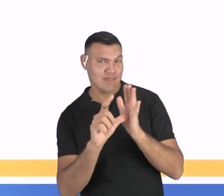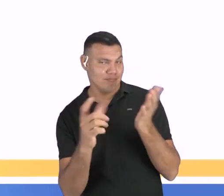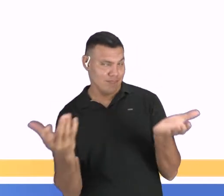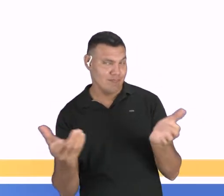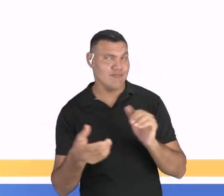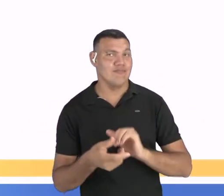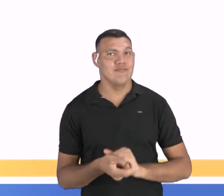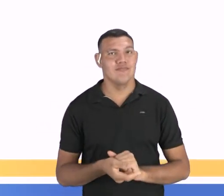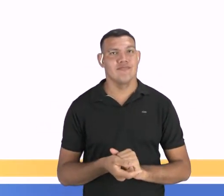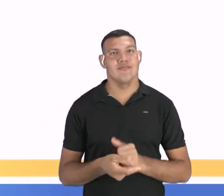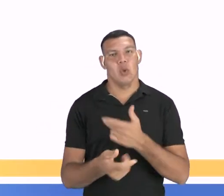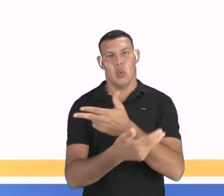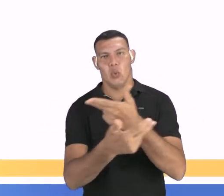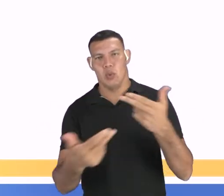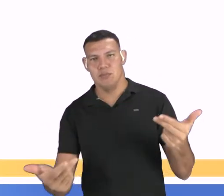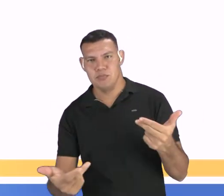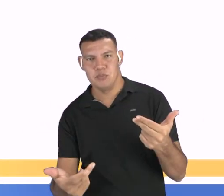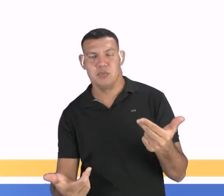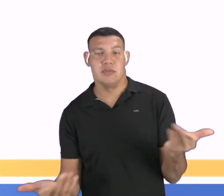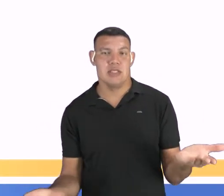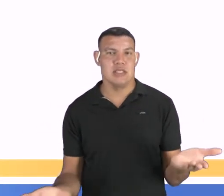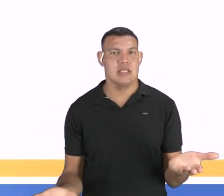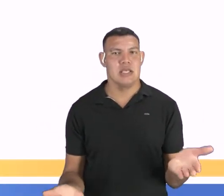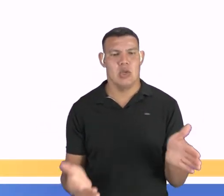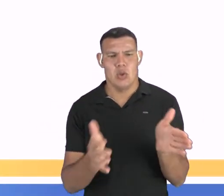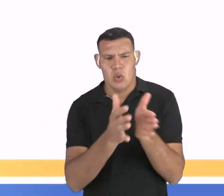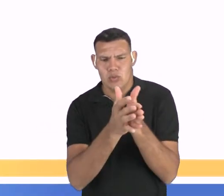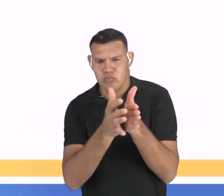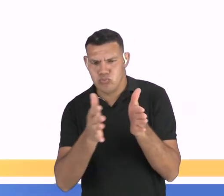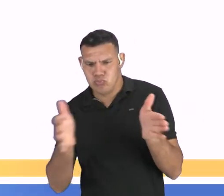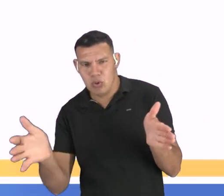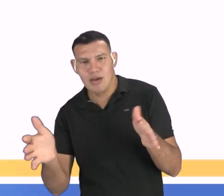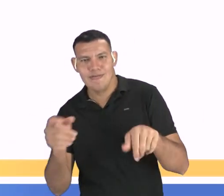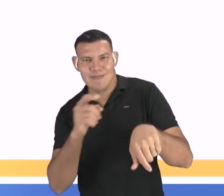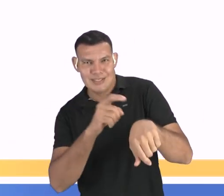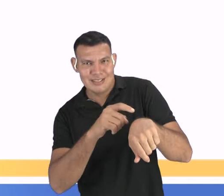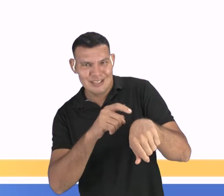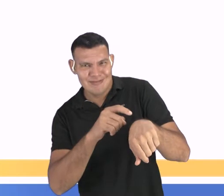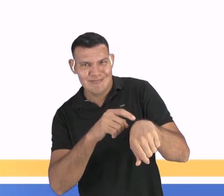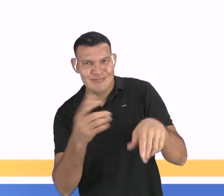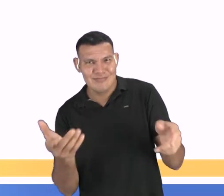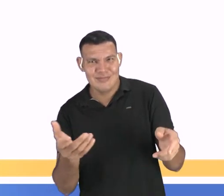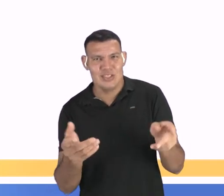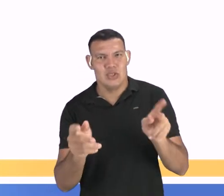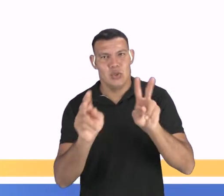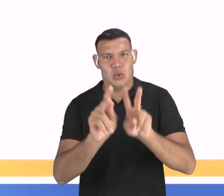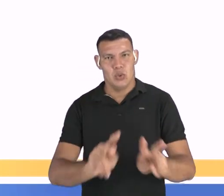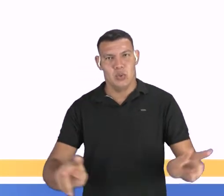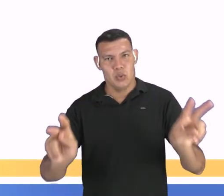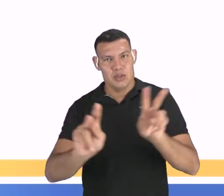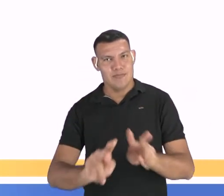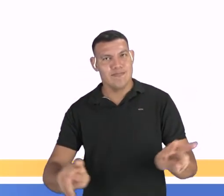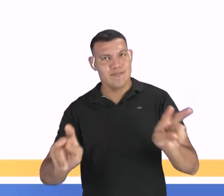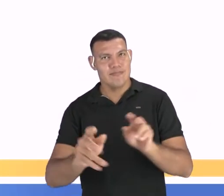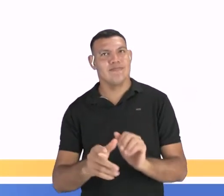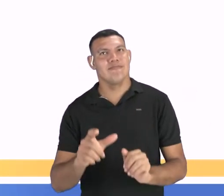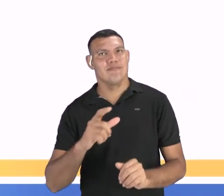parques. Bom, então suponha que o período de uso de um brinquedo em um certo shopping custa